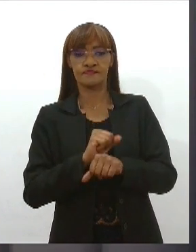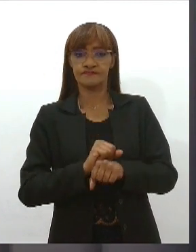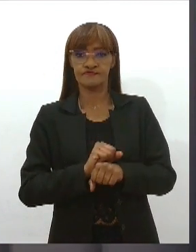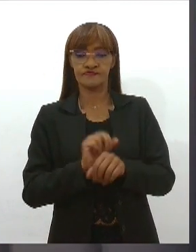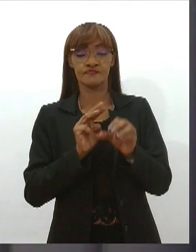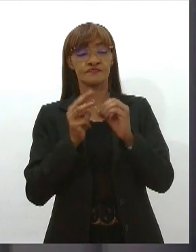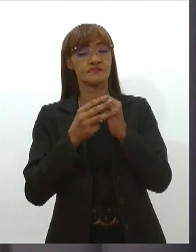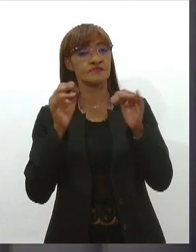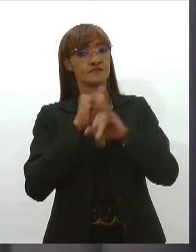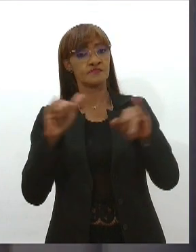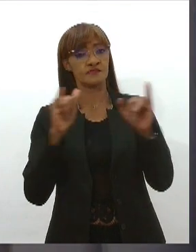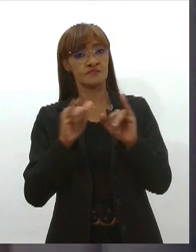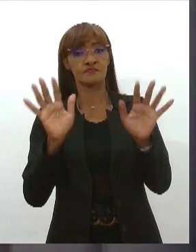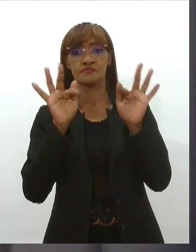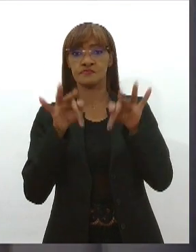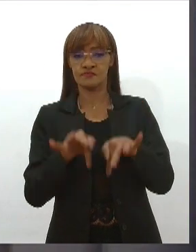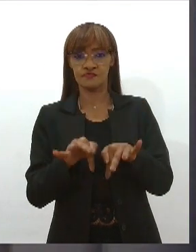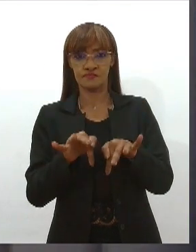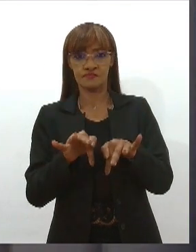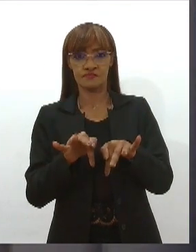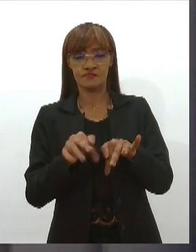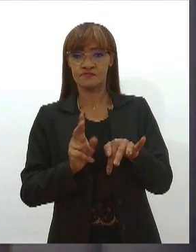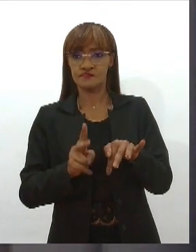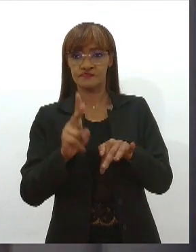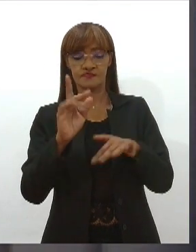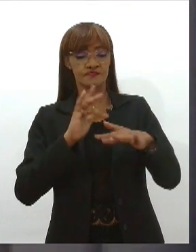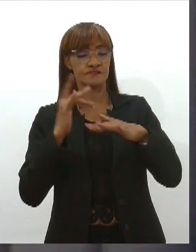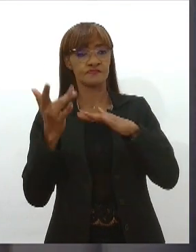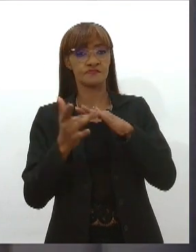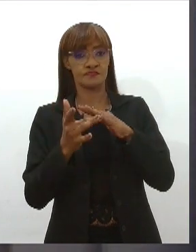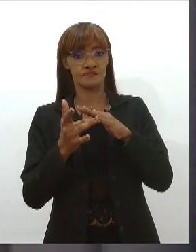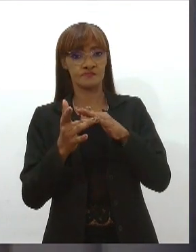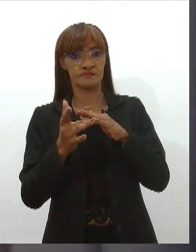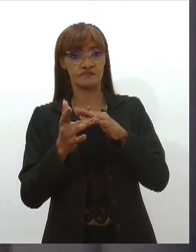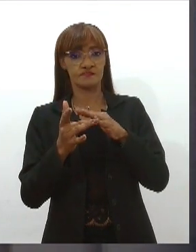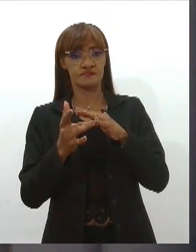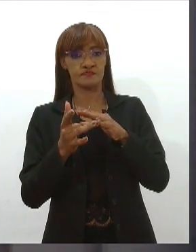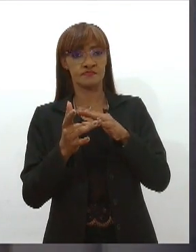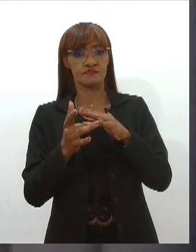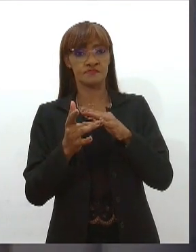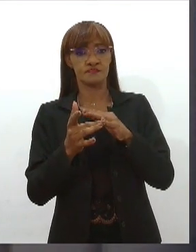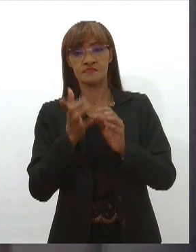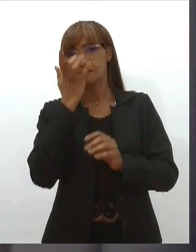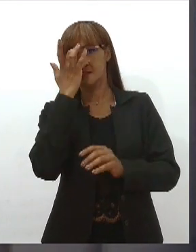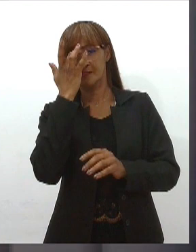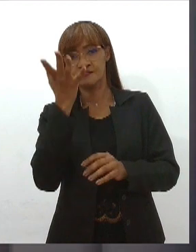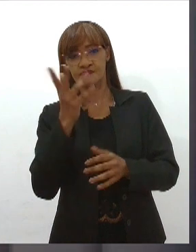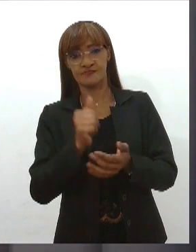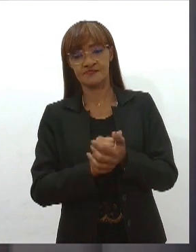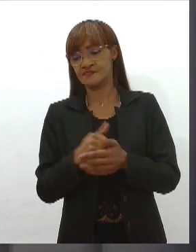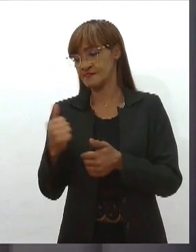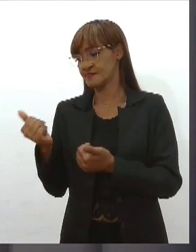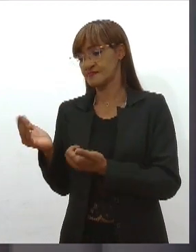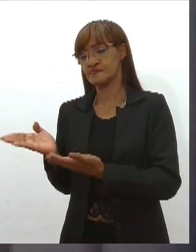fica por aqui. Siga a TV Alesi nas redes sociais. Super fácil achar. Facebook e Instagram é